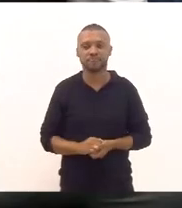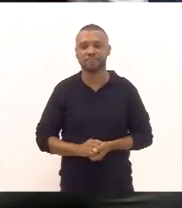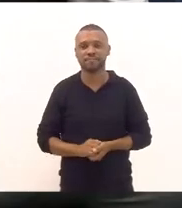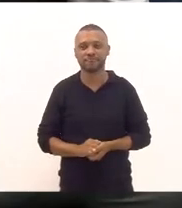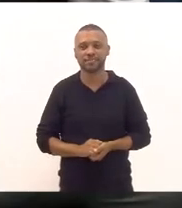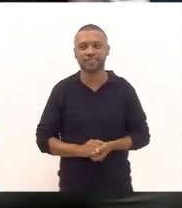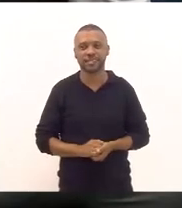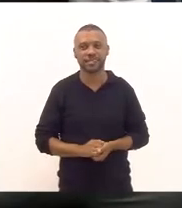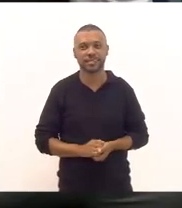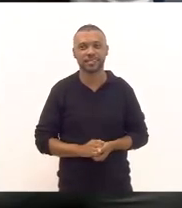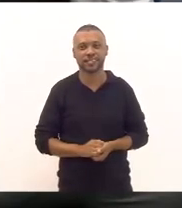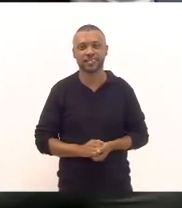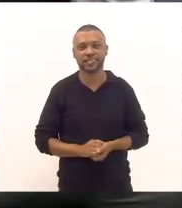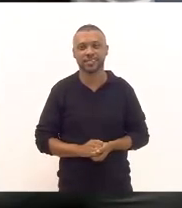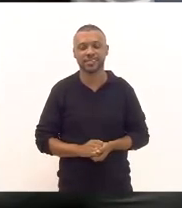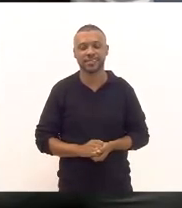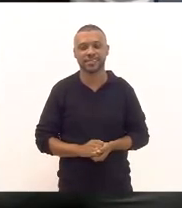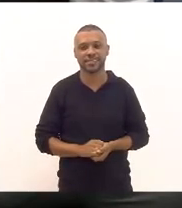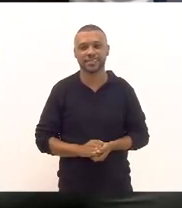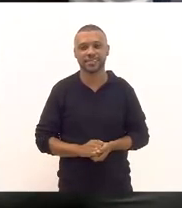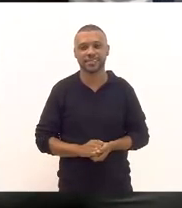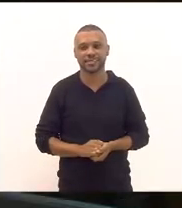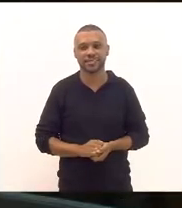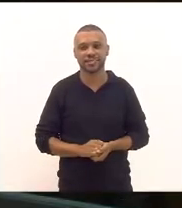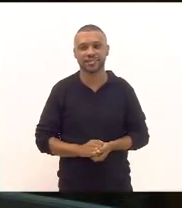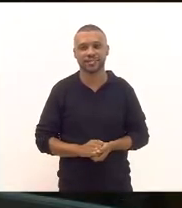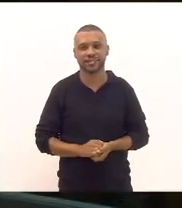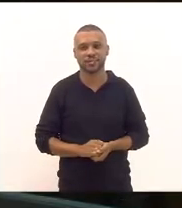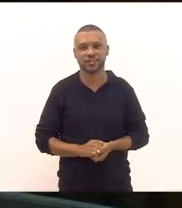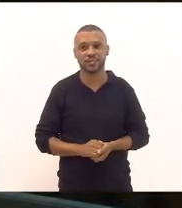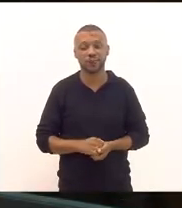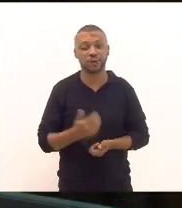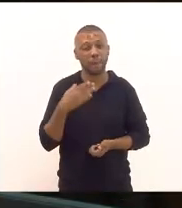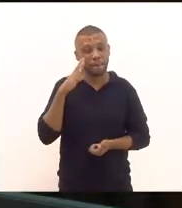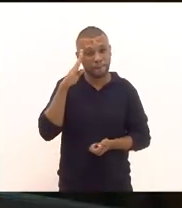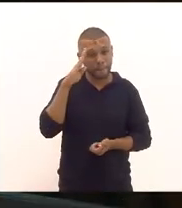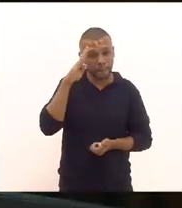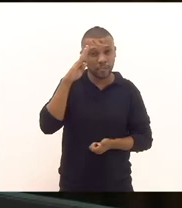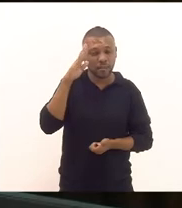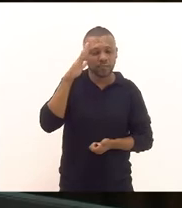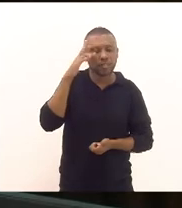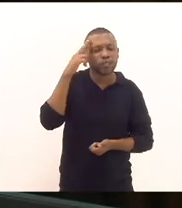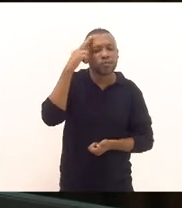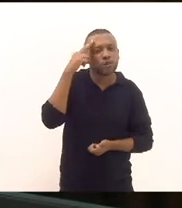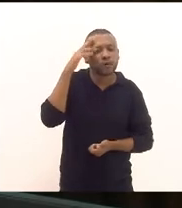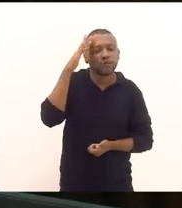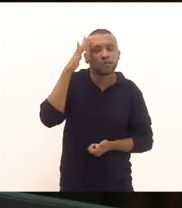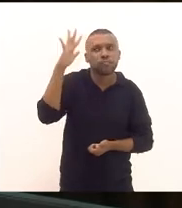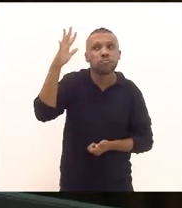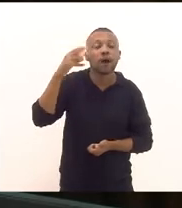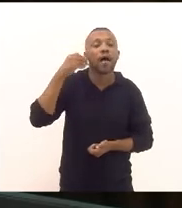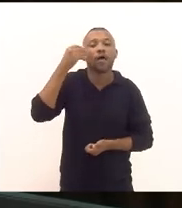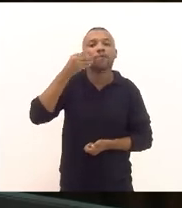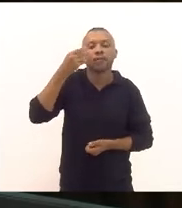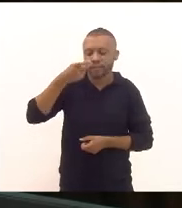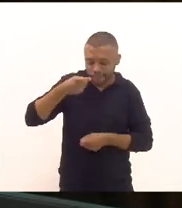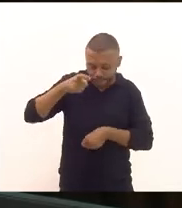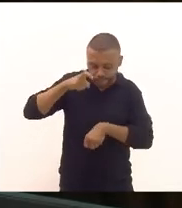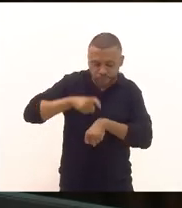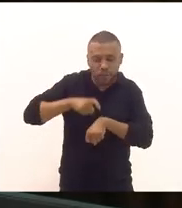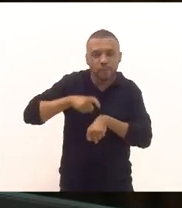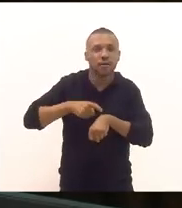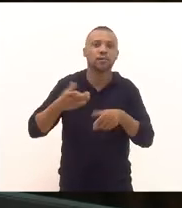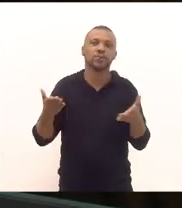nós podemos nos maiores sonhos eu imaginava da vivência nesse momento